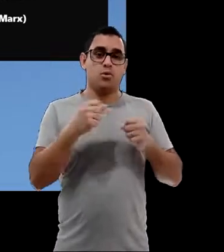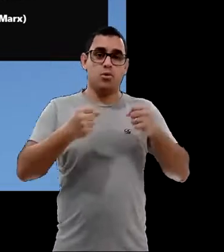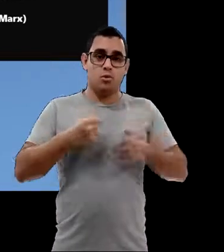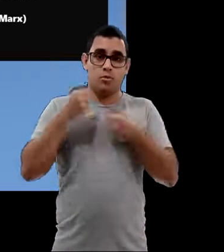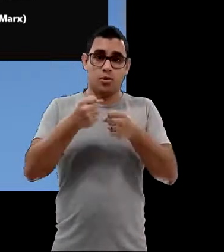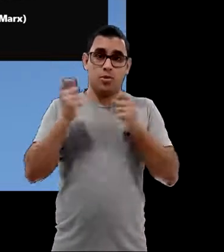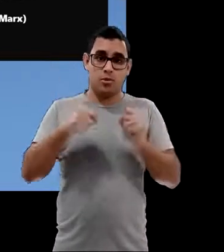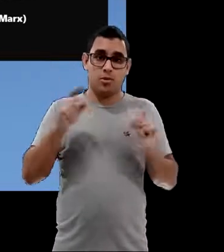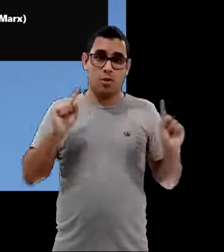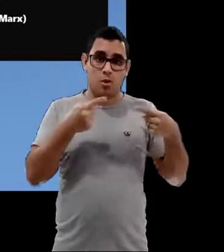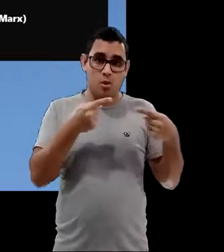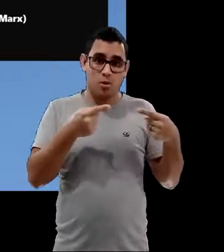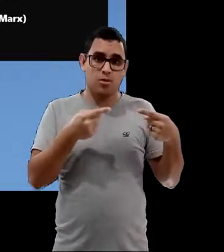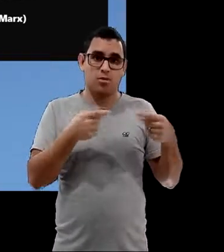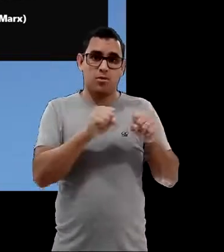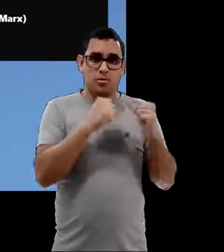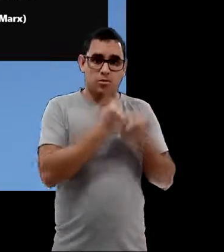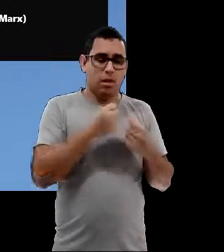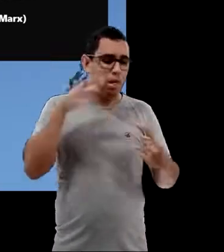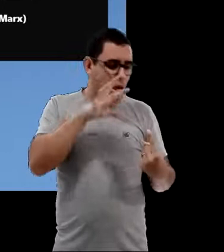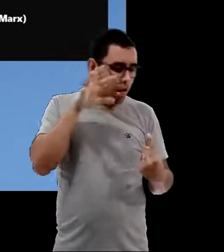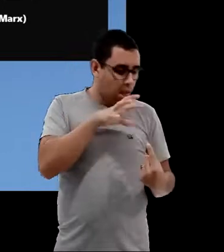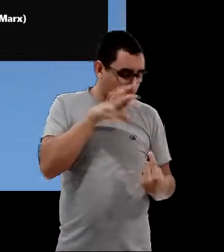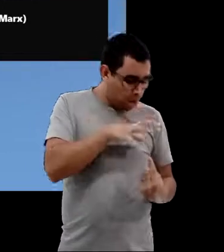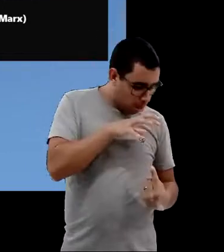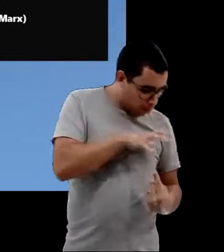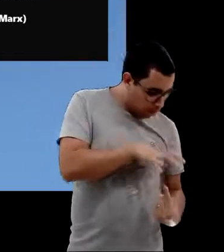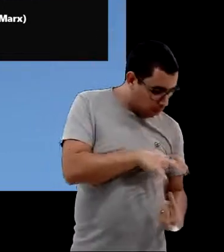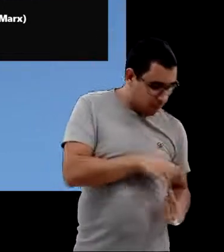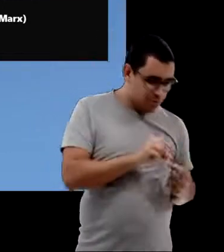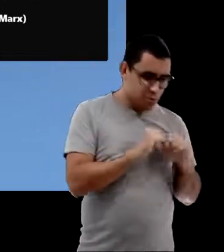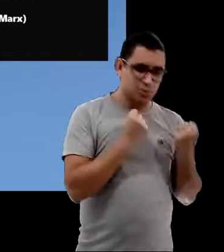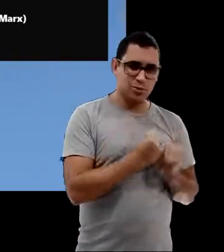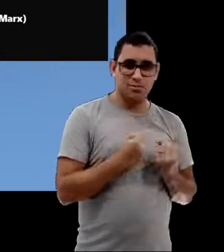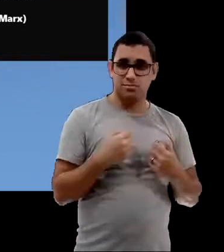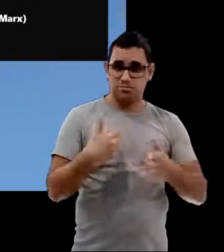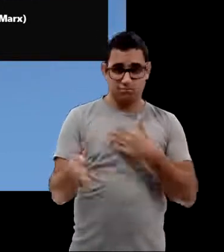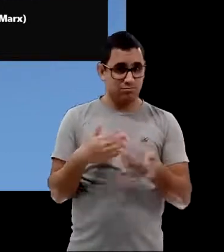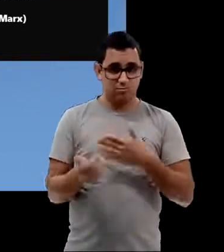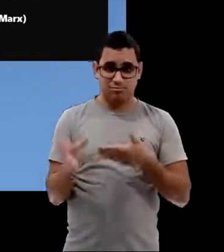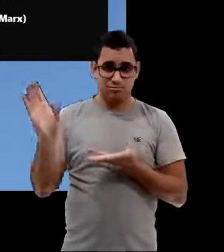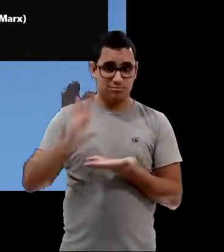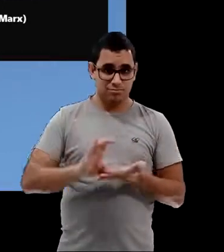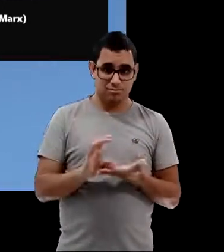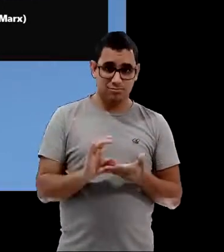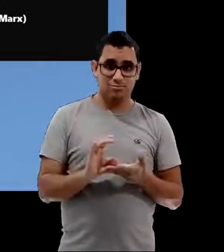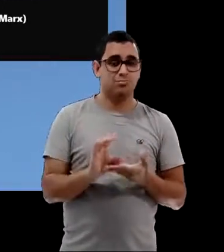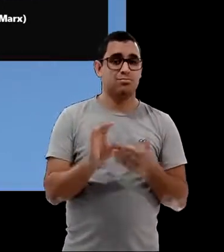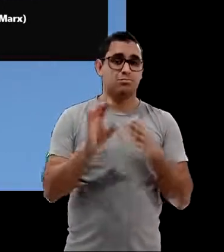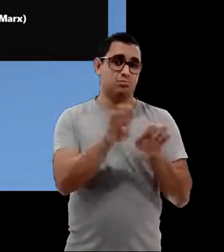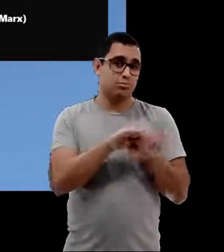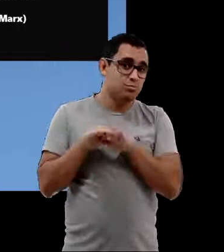adquiriu esse poder para oprimir o resto da sociedade. Então, independente do sistema, seja ele capitalista, comunista,